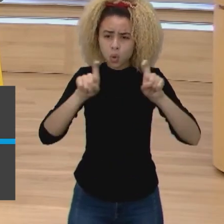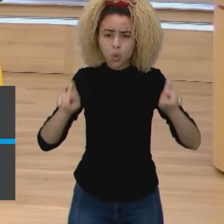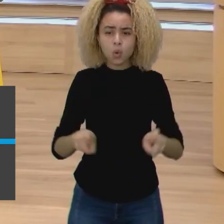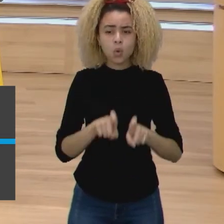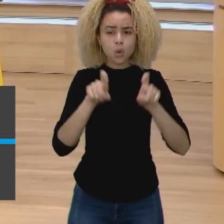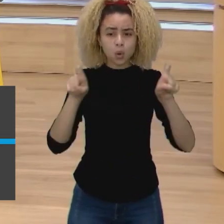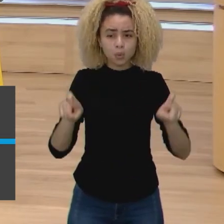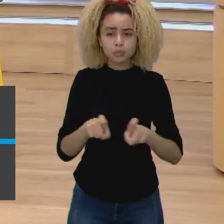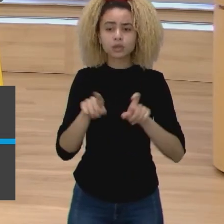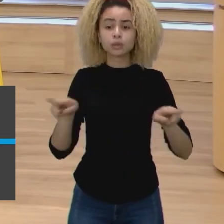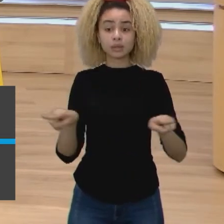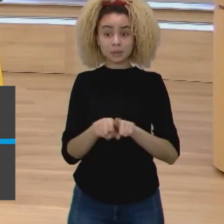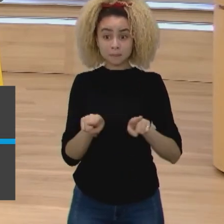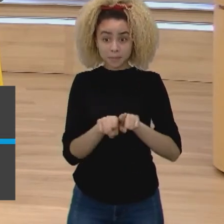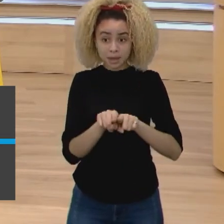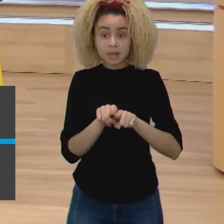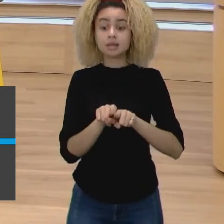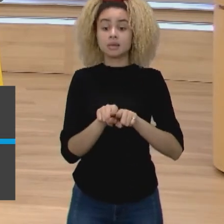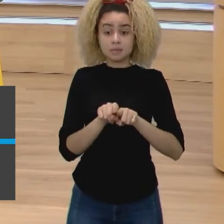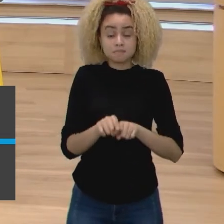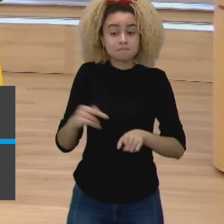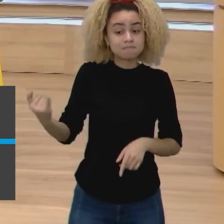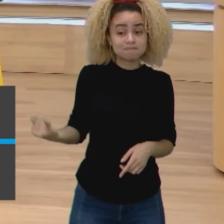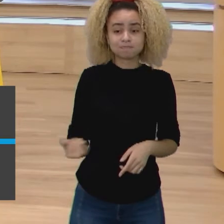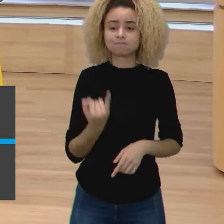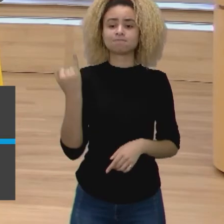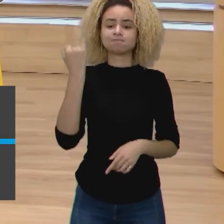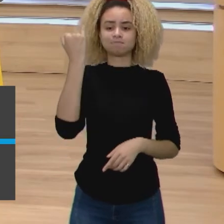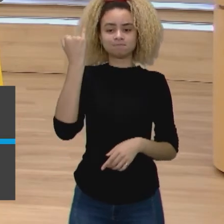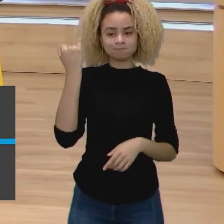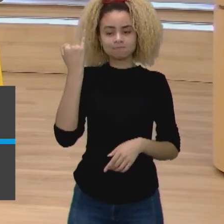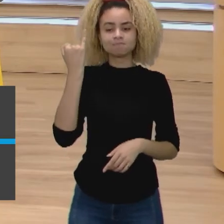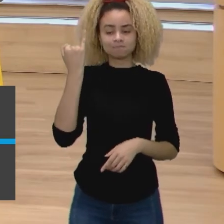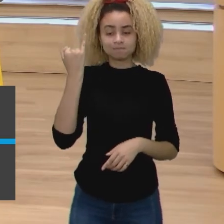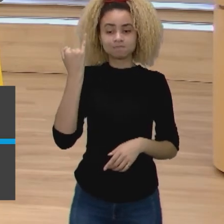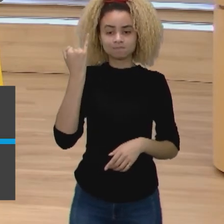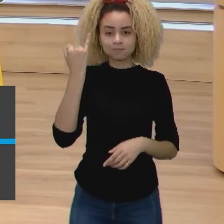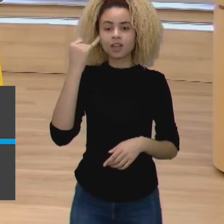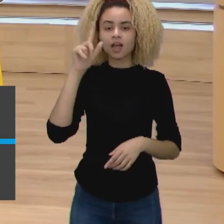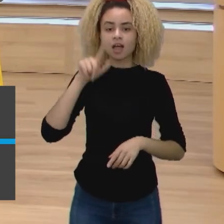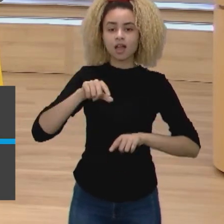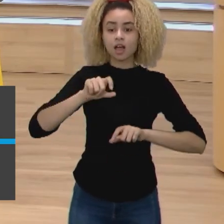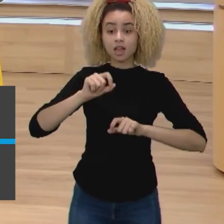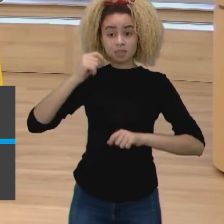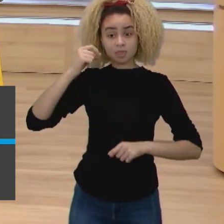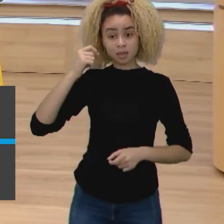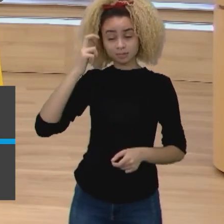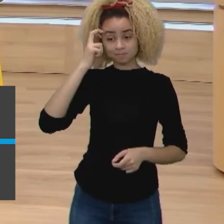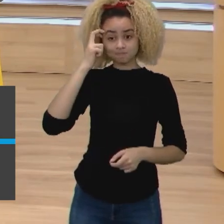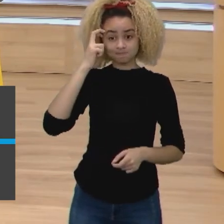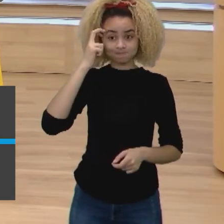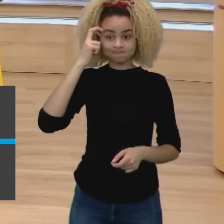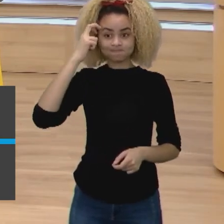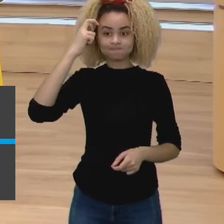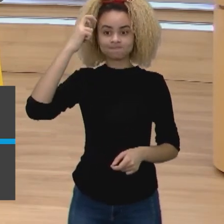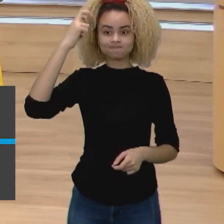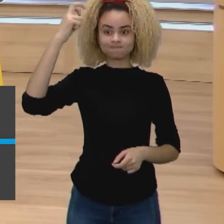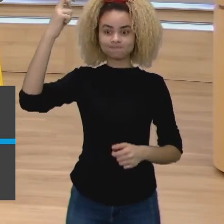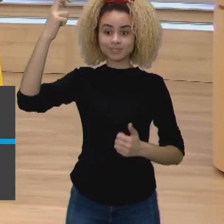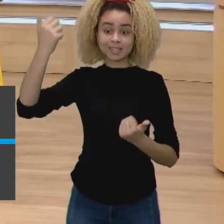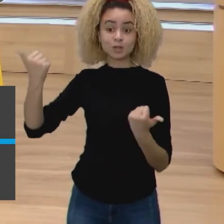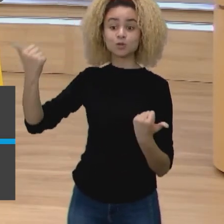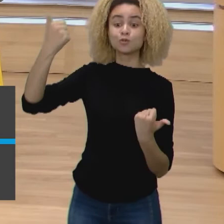acaba assumindo um papel muito importante nessa história, que é o da inteligência. Então, substitui a